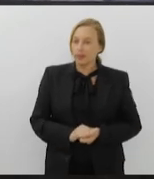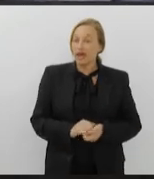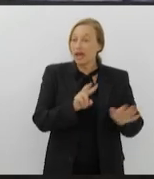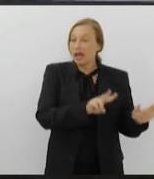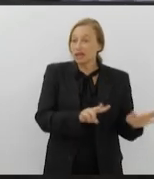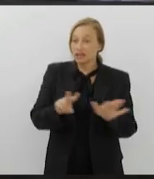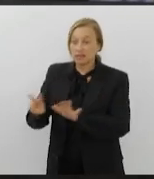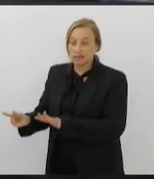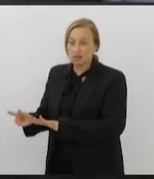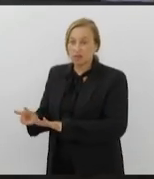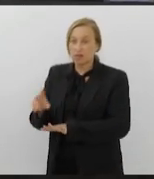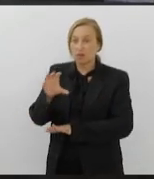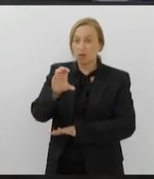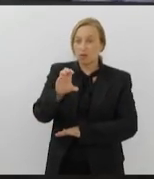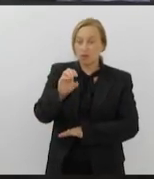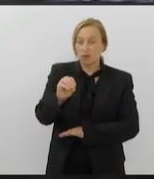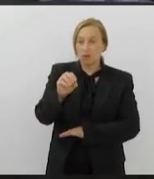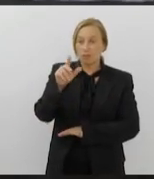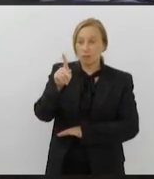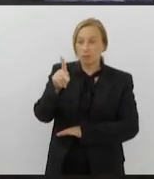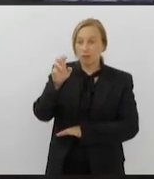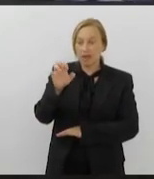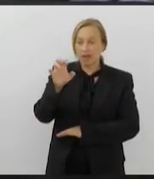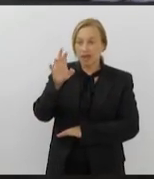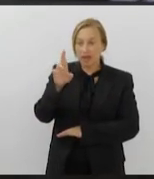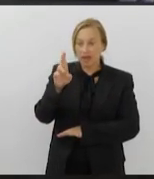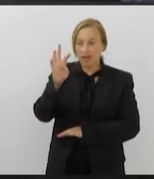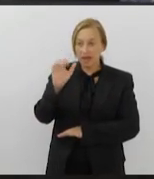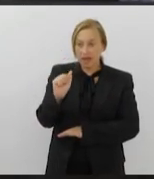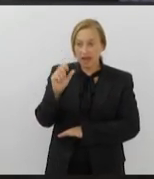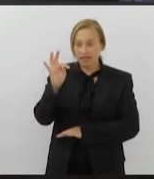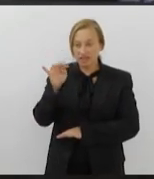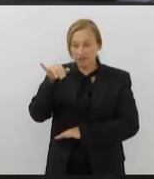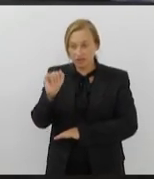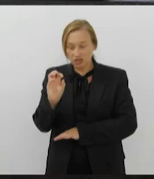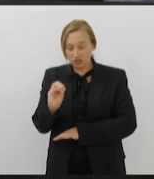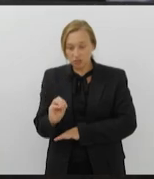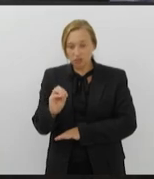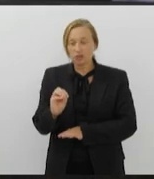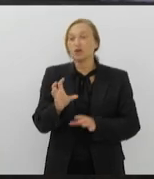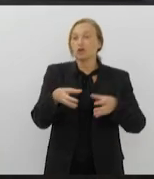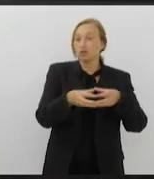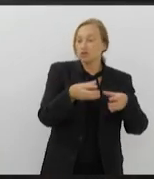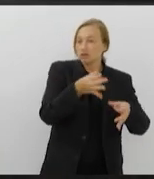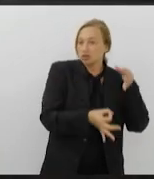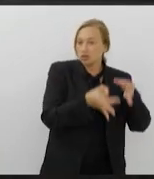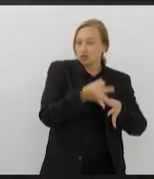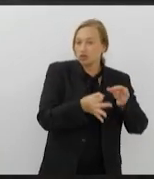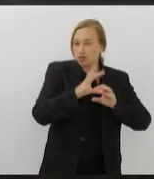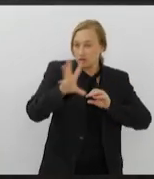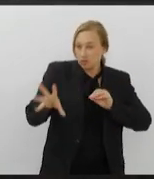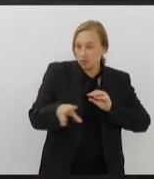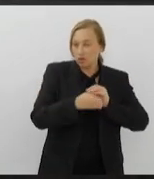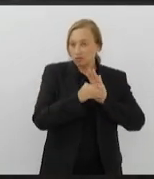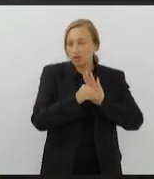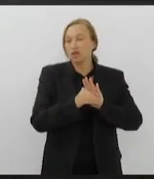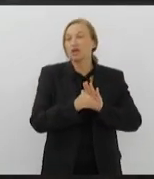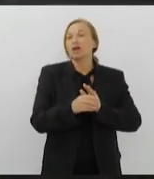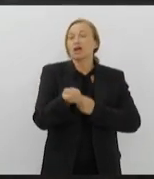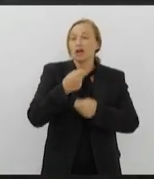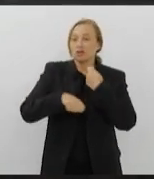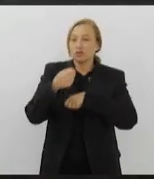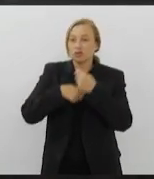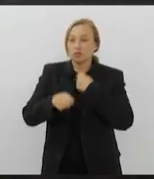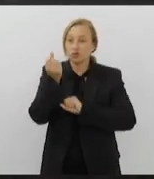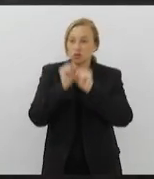Semana do Cooperativismo. Pareceres das comissões de Constituição e Justiça pela juridicidade com a emenda, de Economia, Indústria e